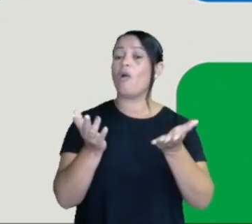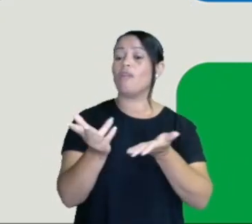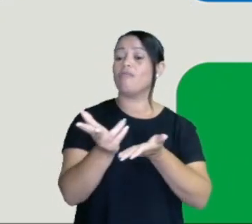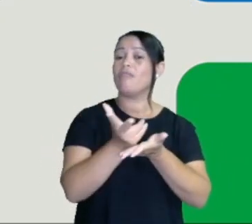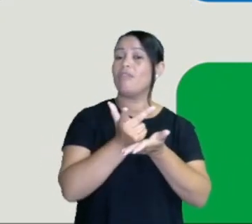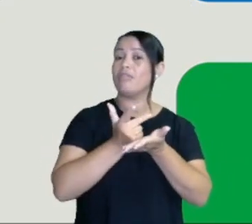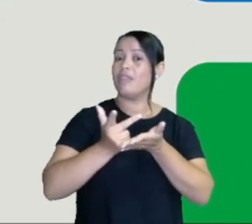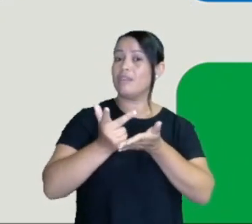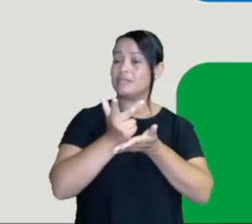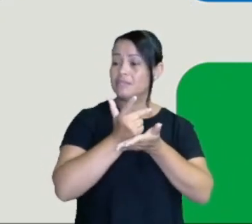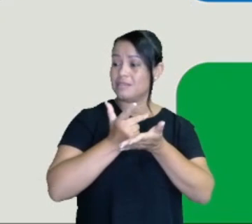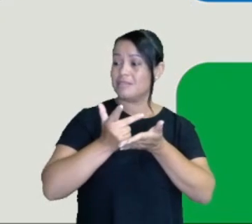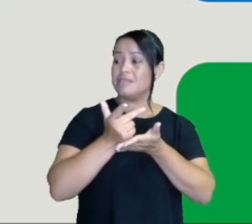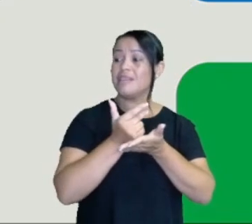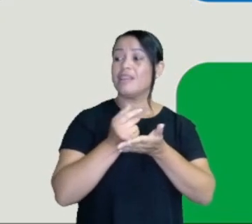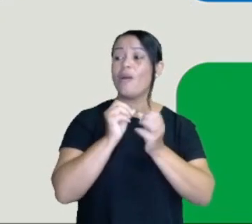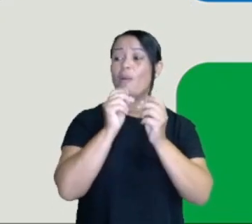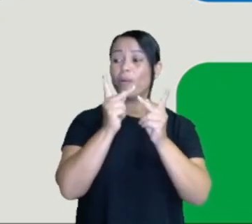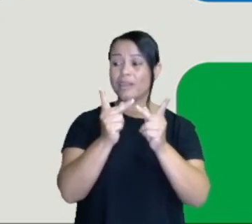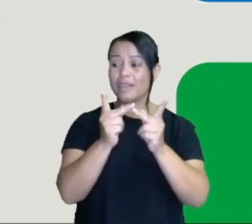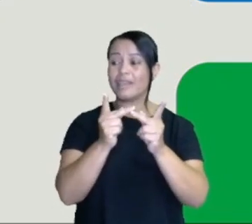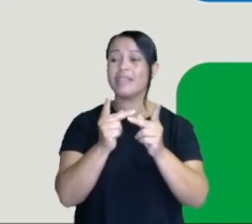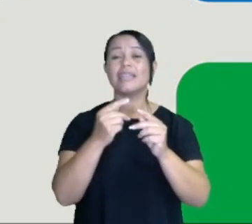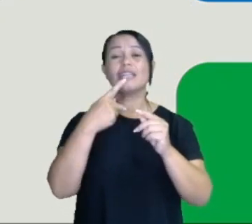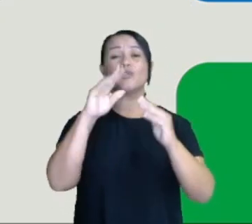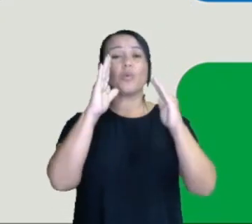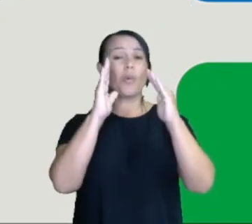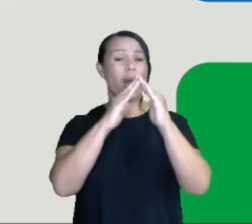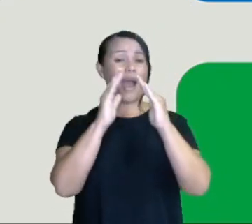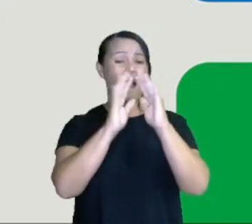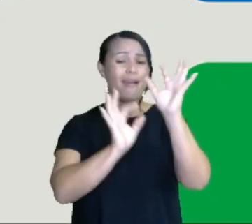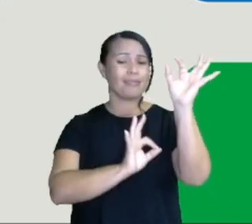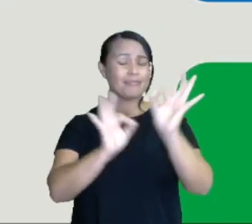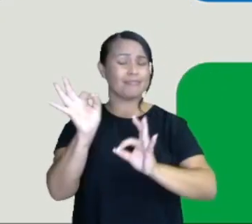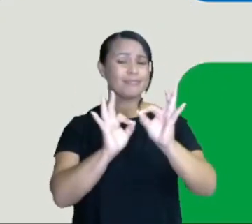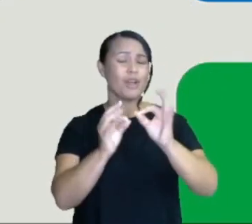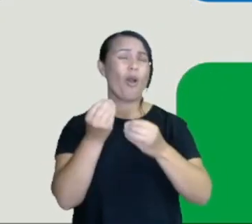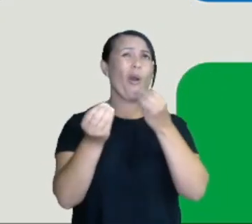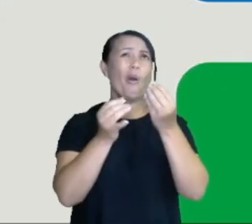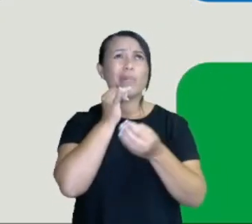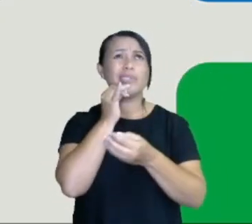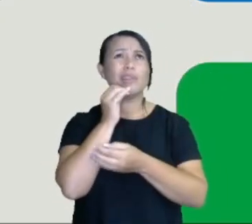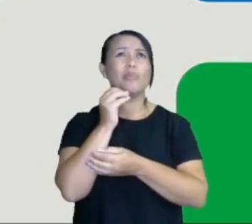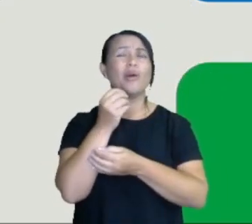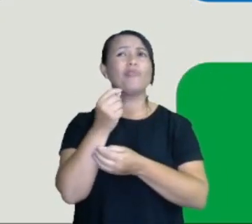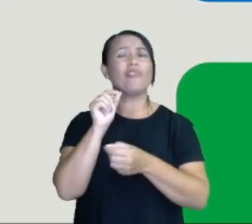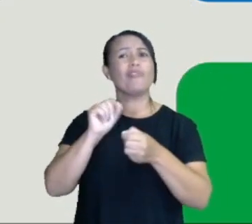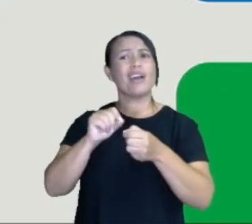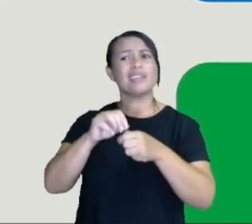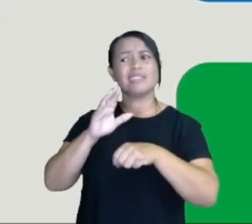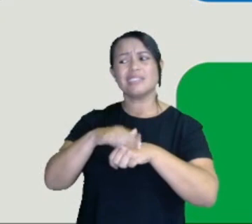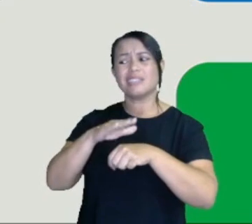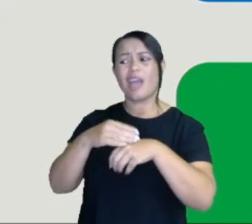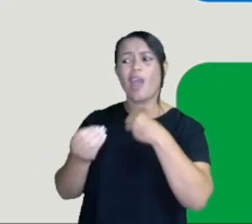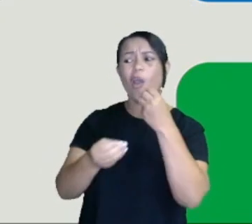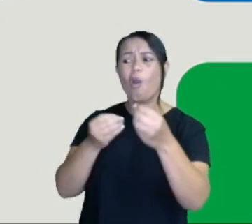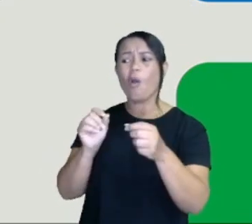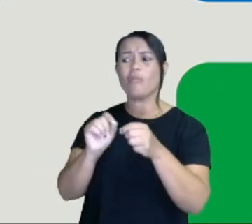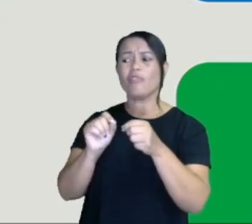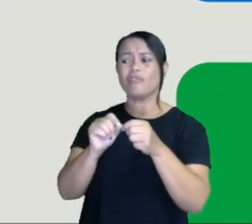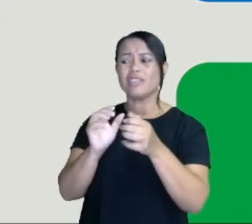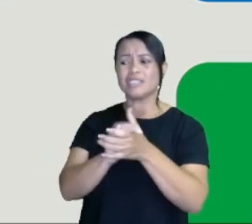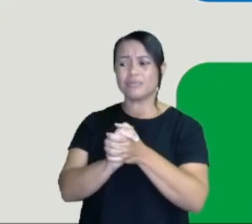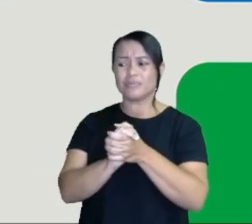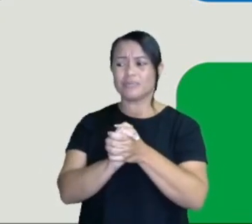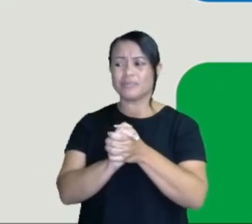um croquis da sua casa, certo? Então como é que eu vou fazer um croquis? Eu vou analisar todos os espaços.